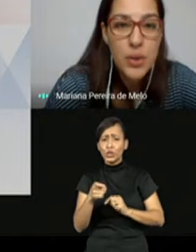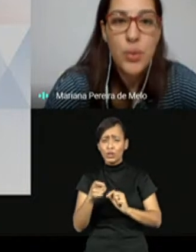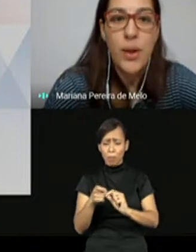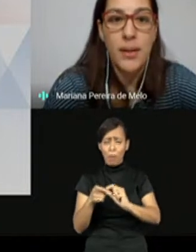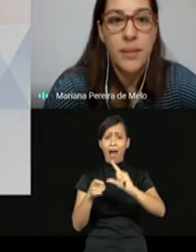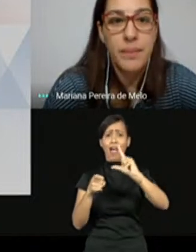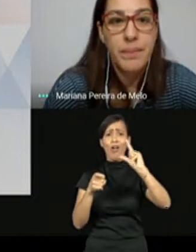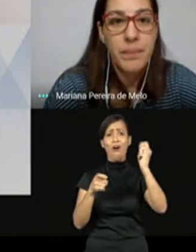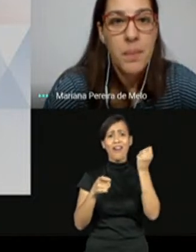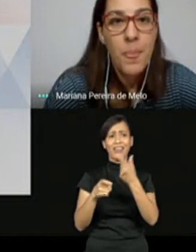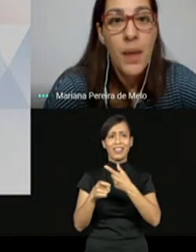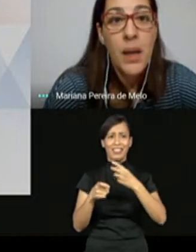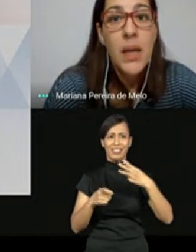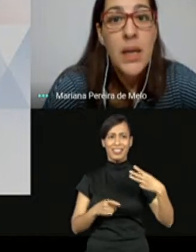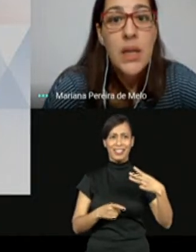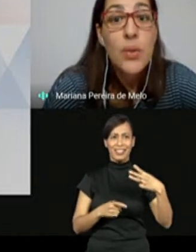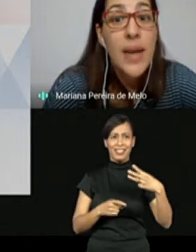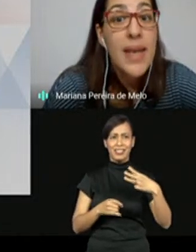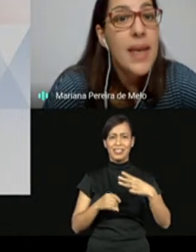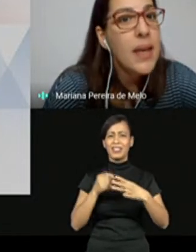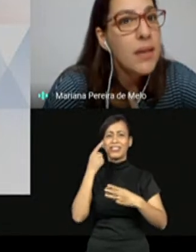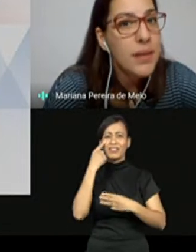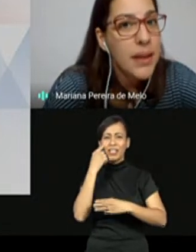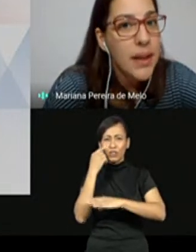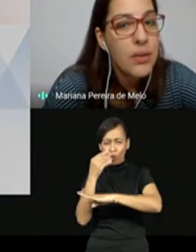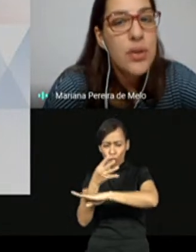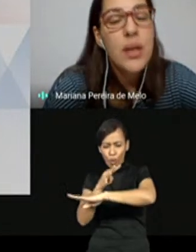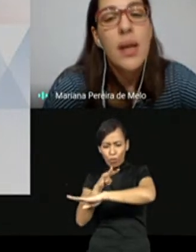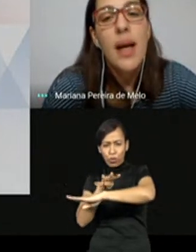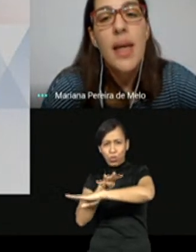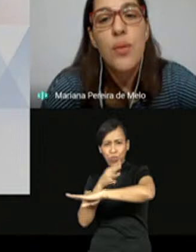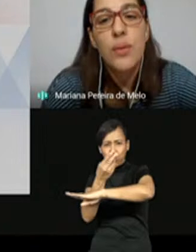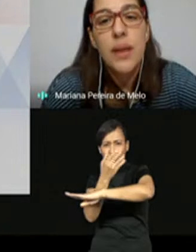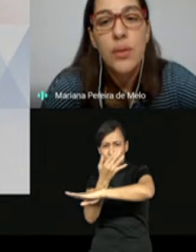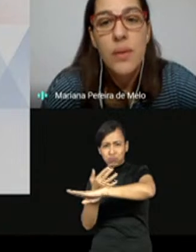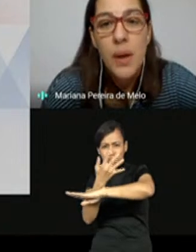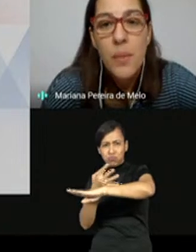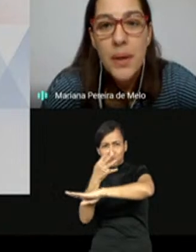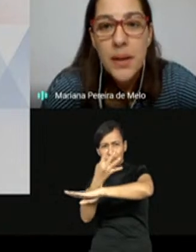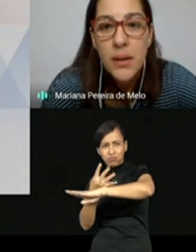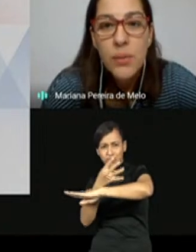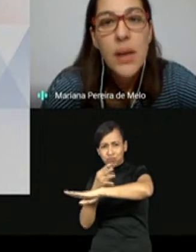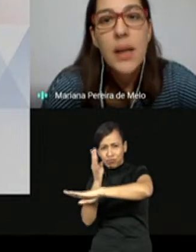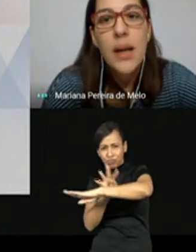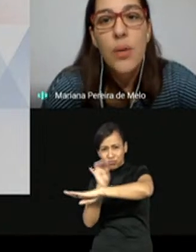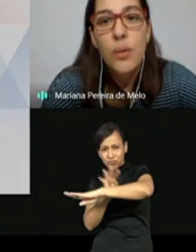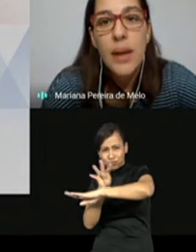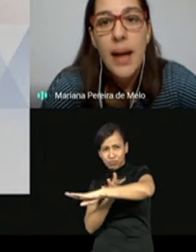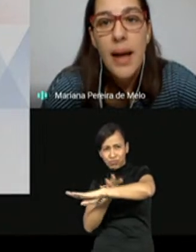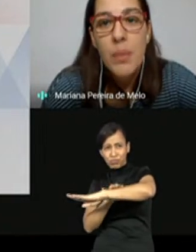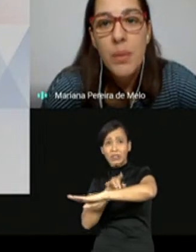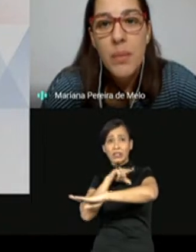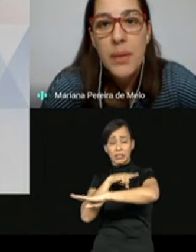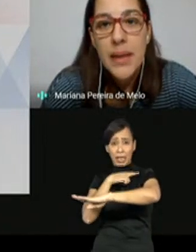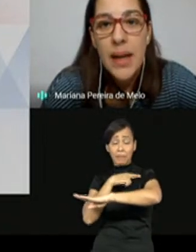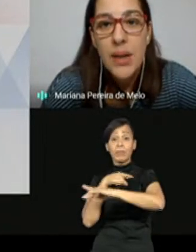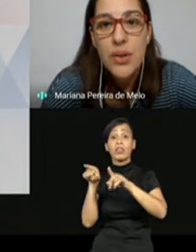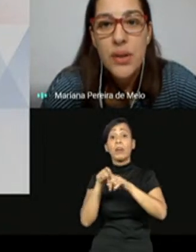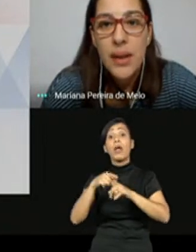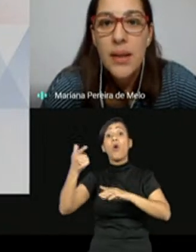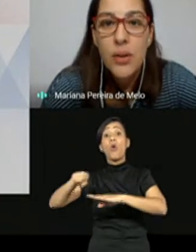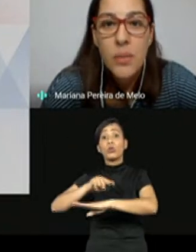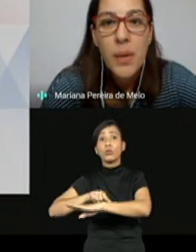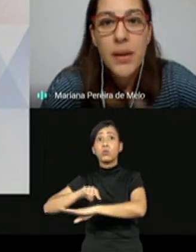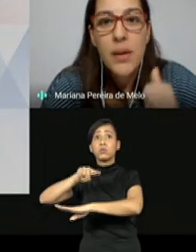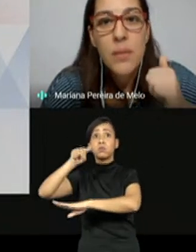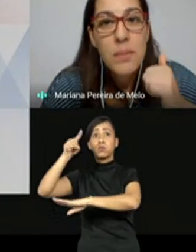ó, rachurada. Isso é equivalente a eu, na normal padrão, calcular a probabilidade,